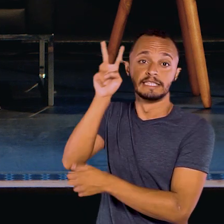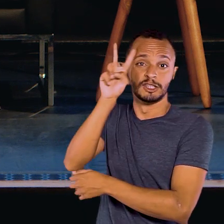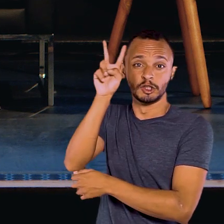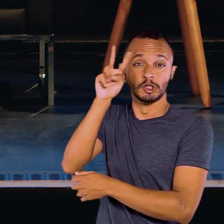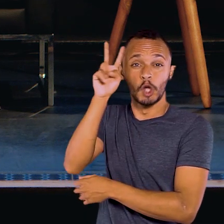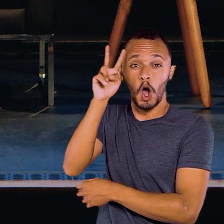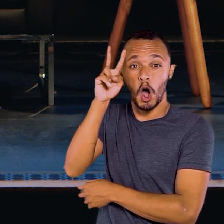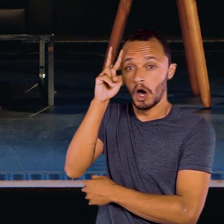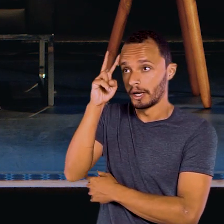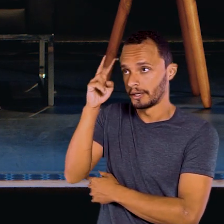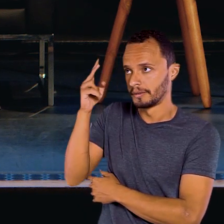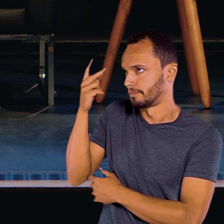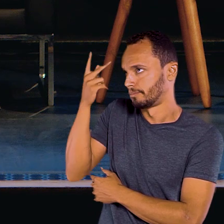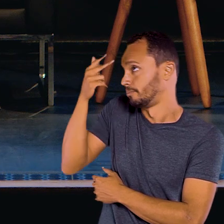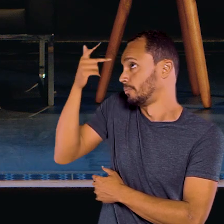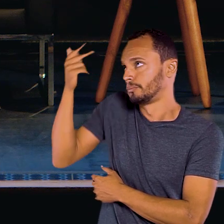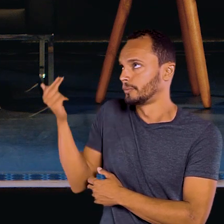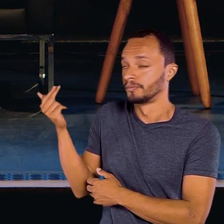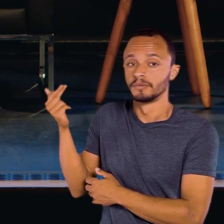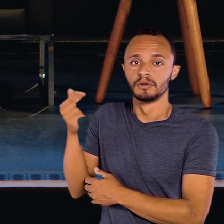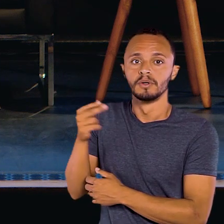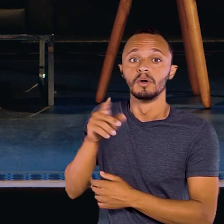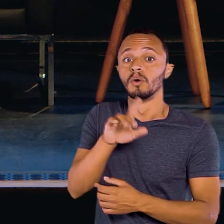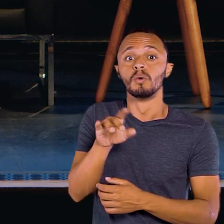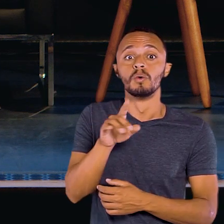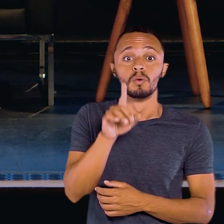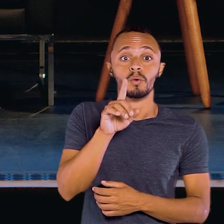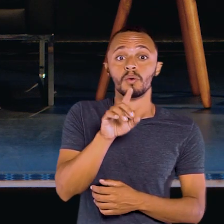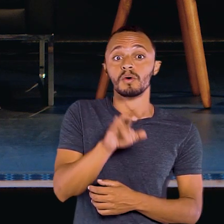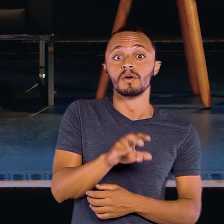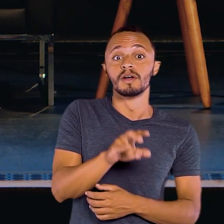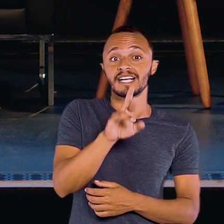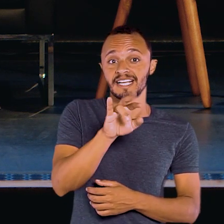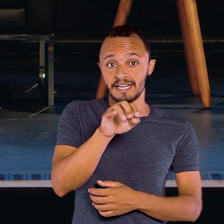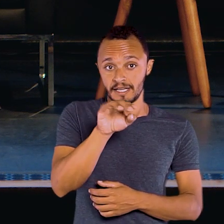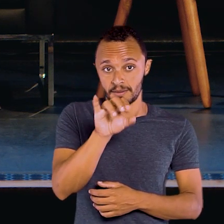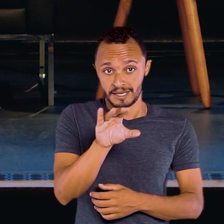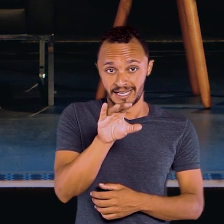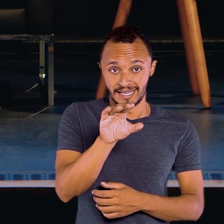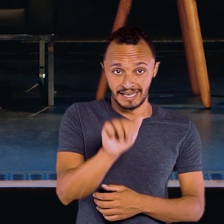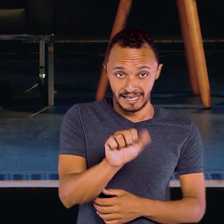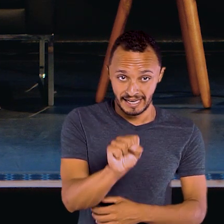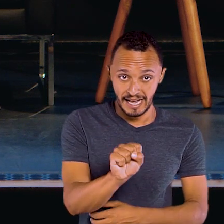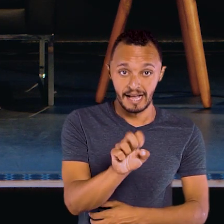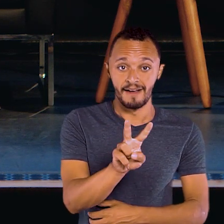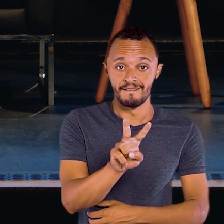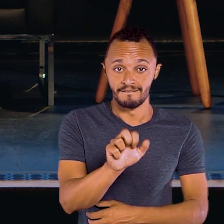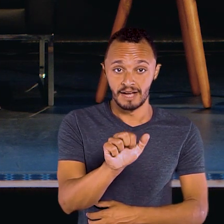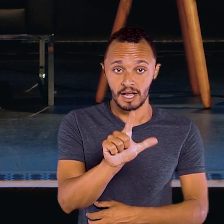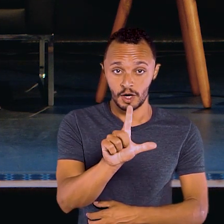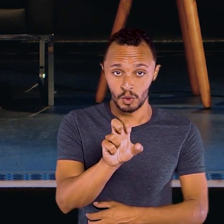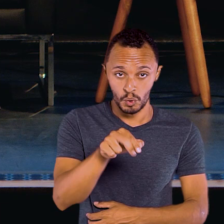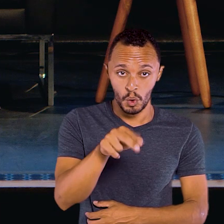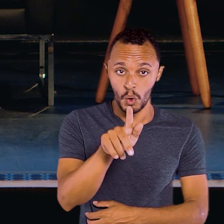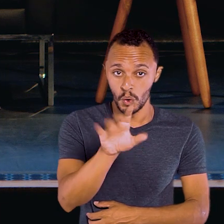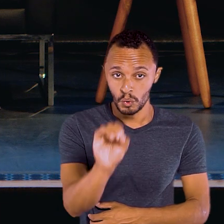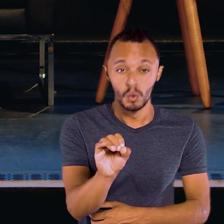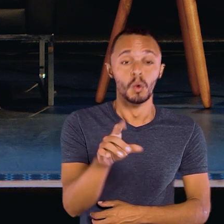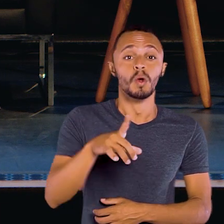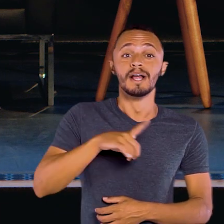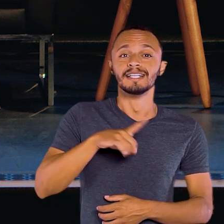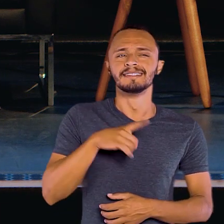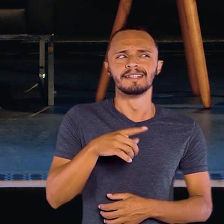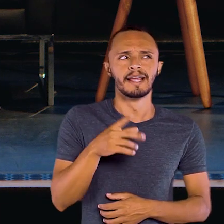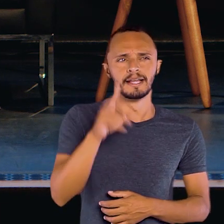vezes, o Crime do Cajivalongo, a galera jovem gosta muito, porque é um policial, e aí tem aquela coisa do quem matou,